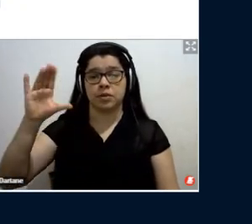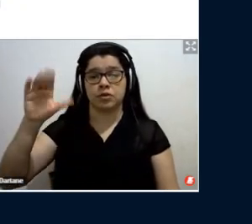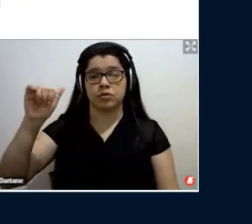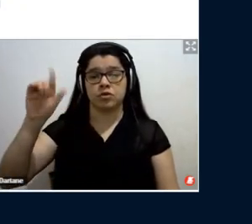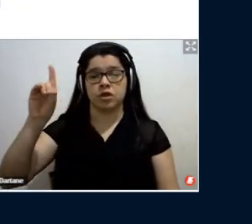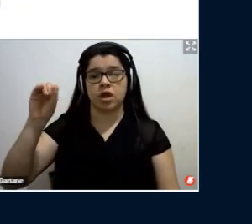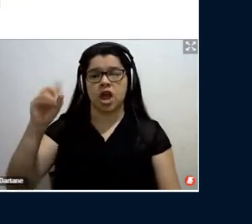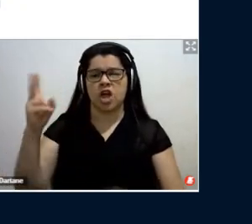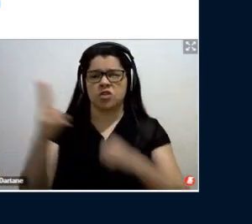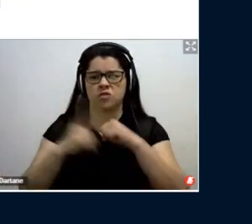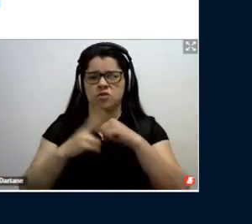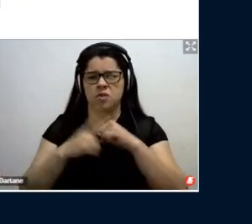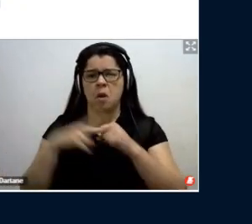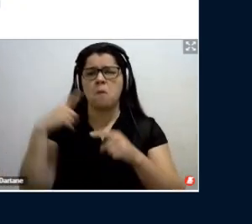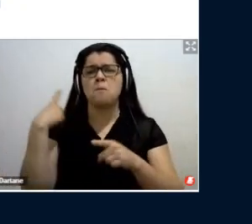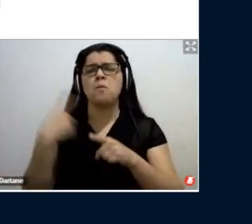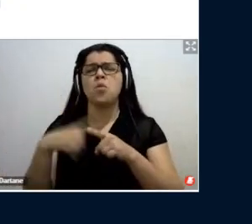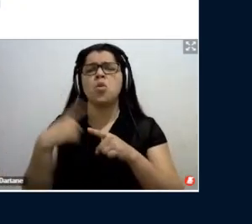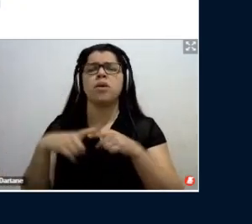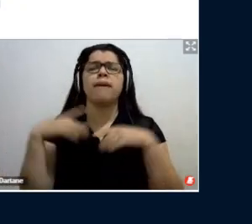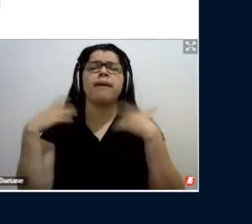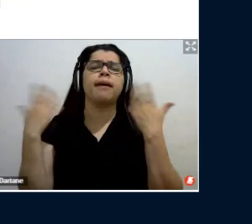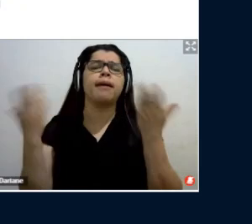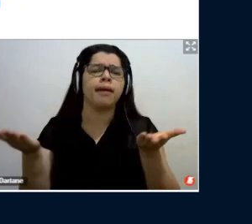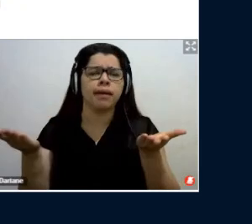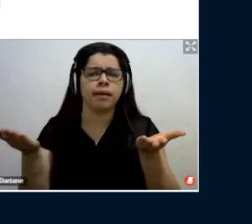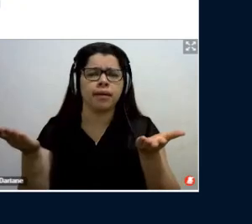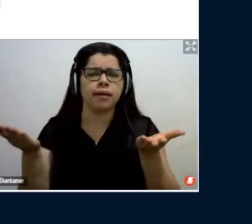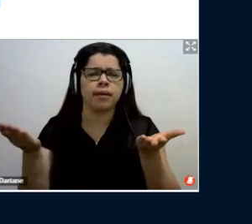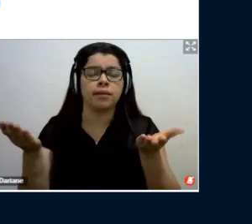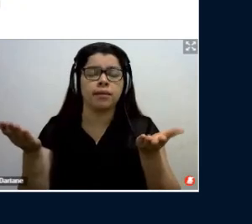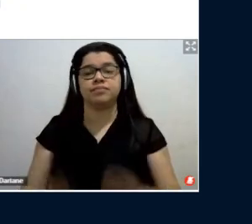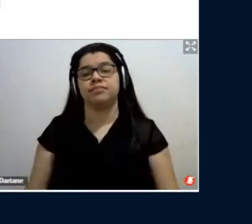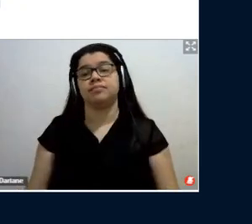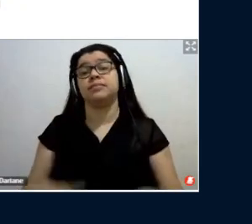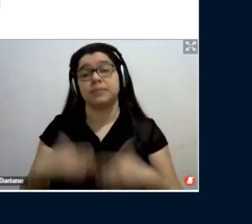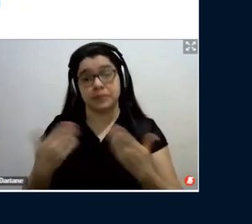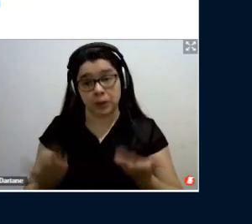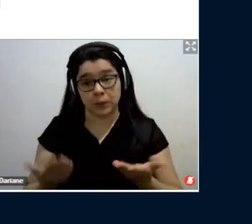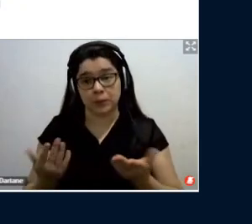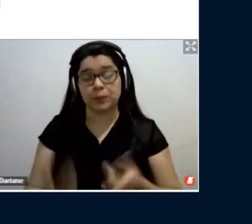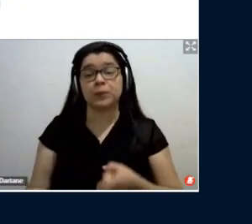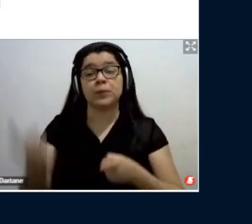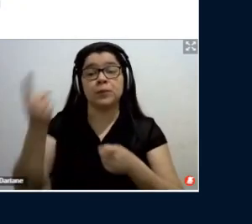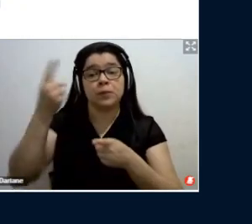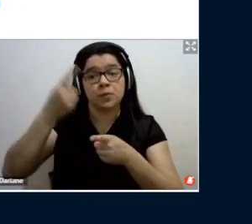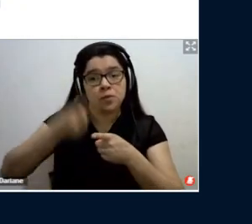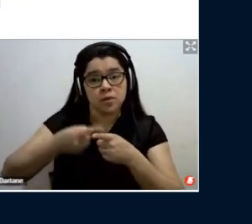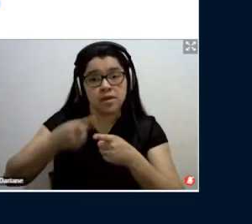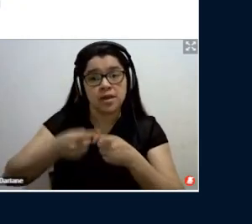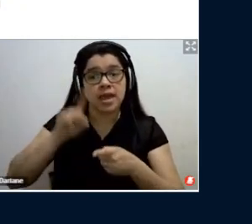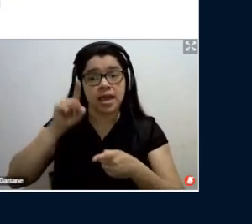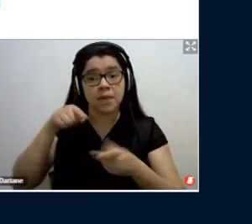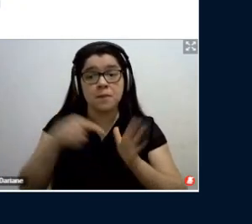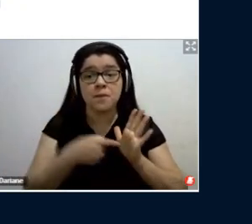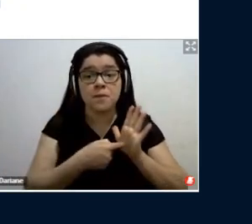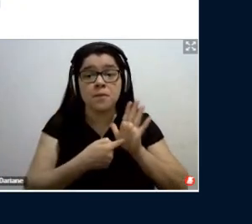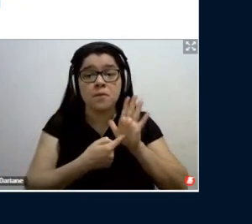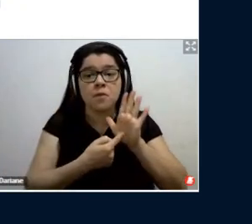professor? Por quê? Porque indica uma